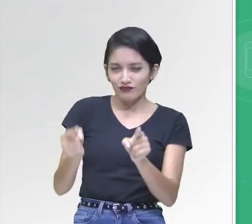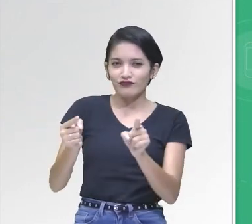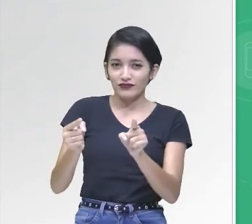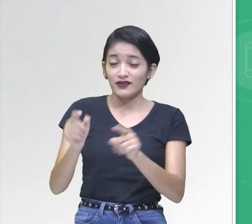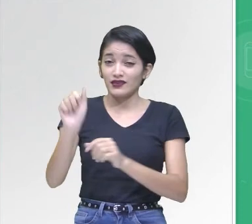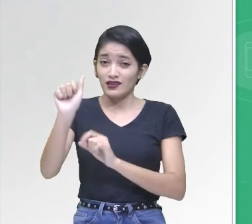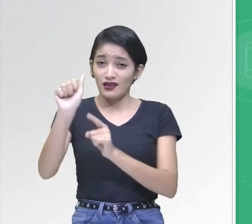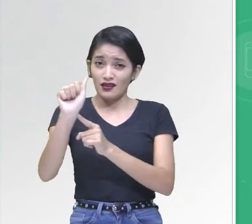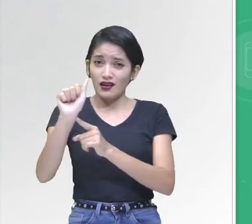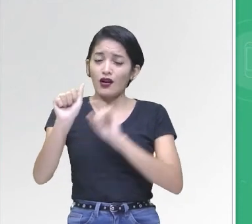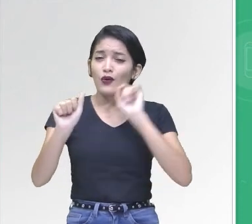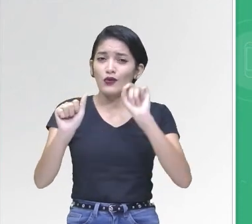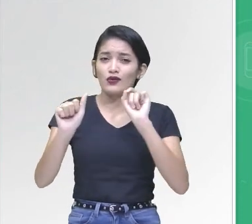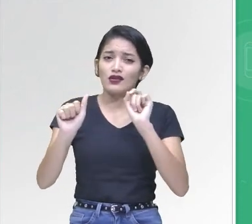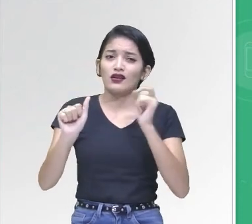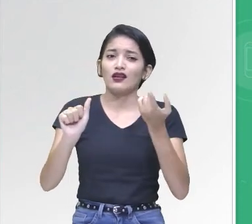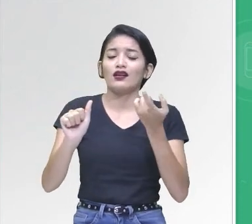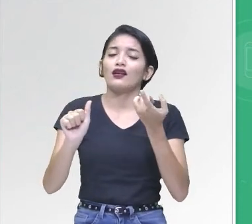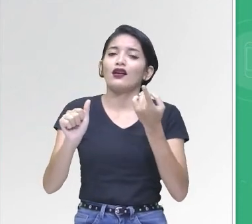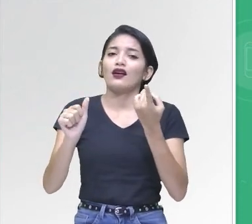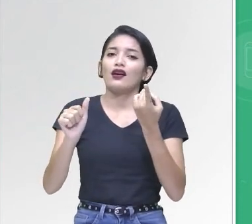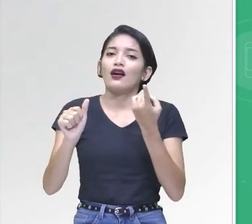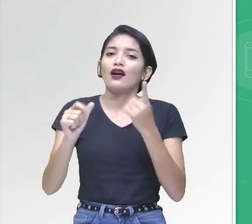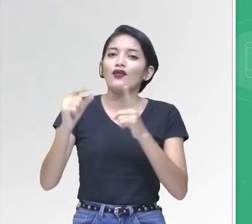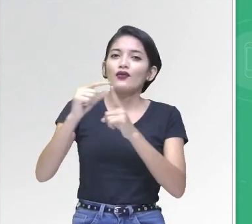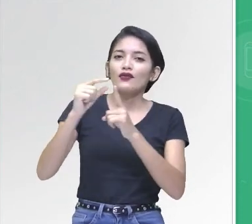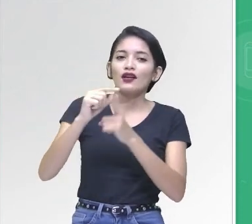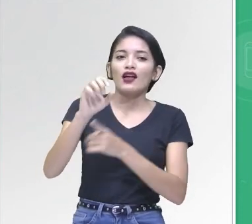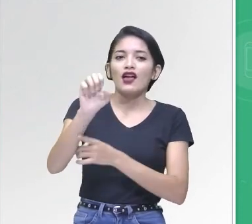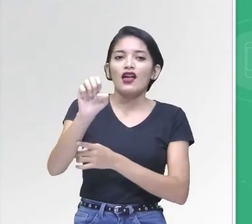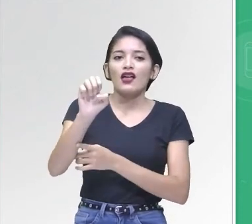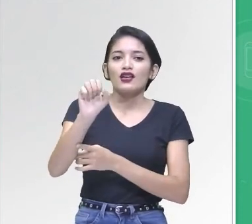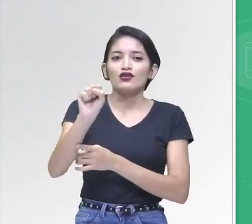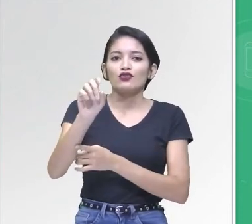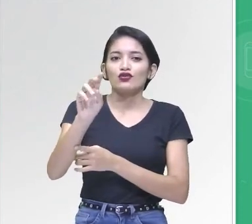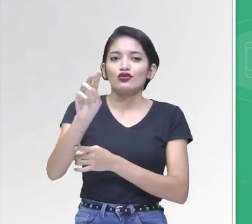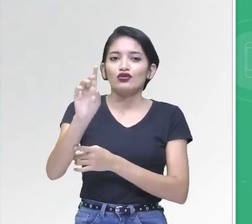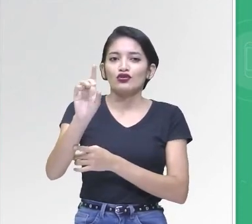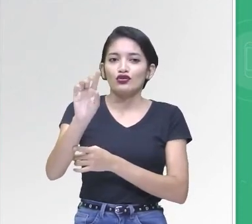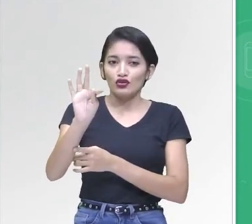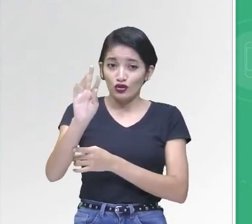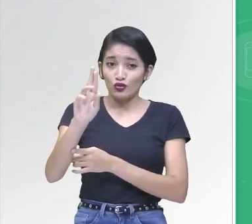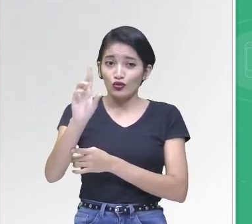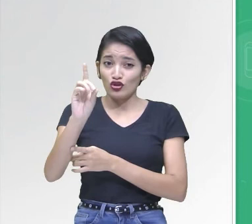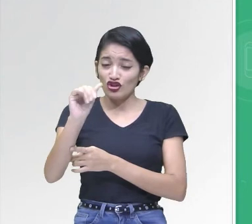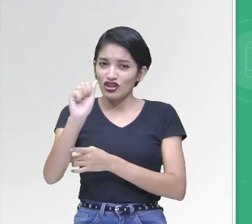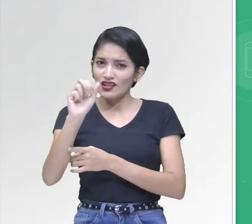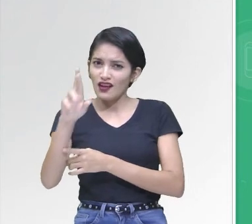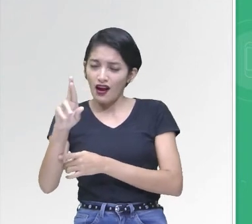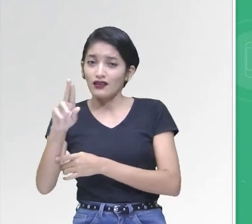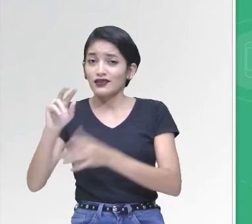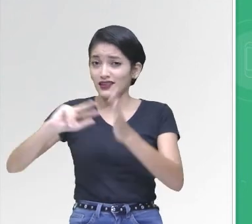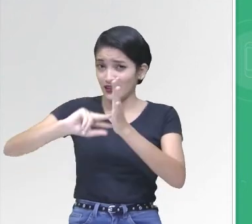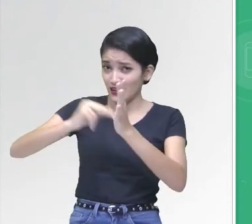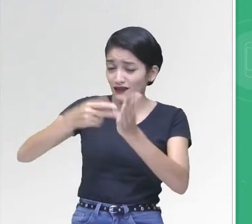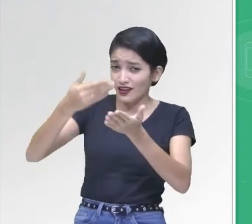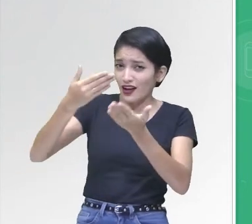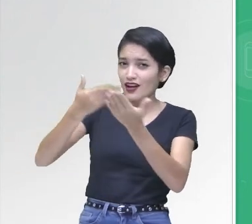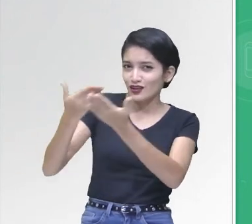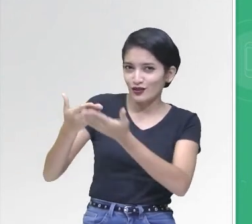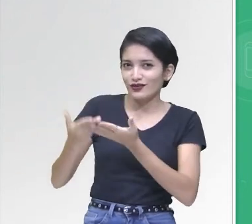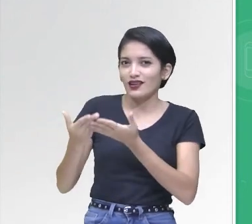A, nós temos o verbo estudiar, ok? Estudiar. Olha, muito parecido com português,